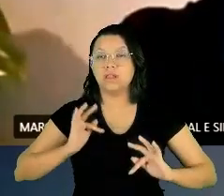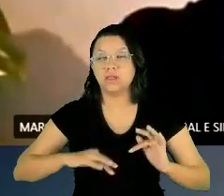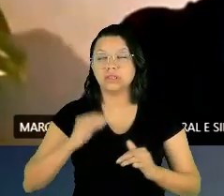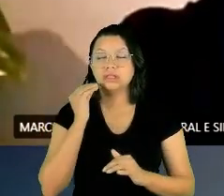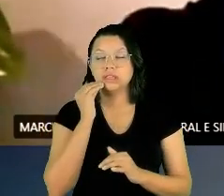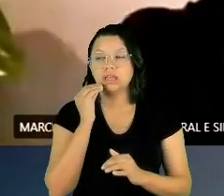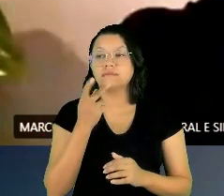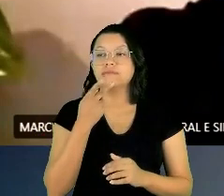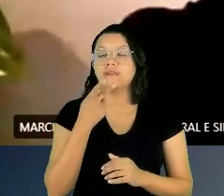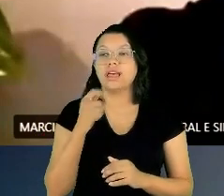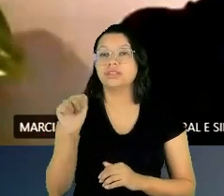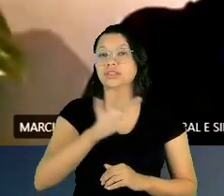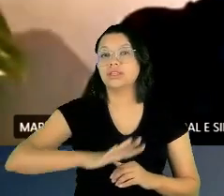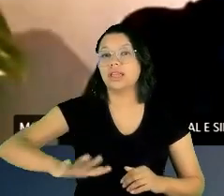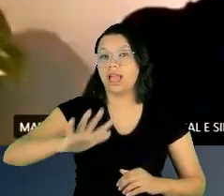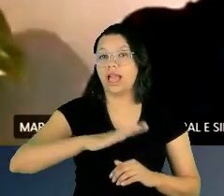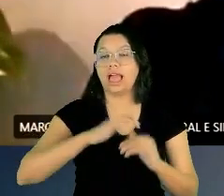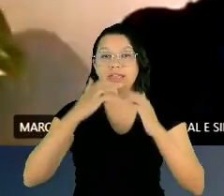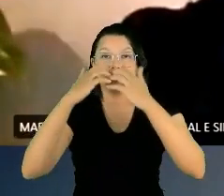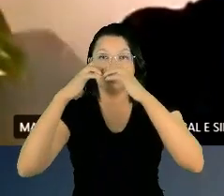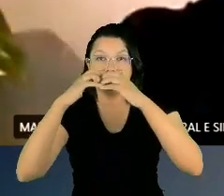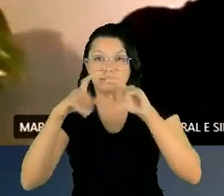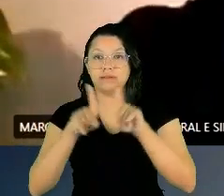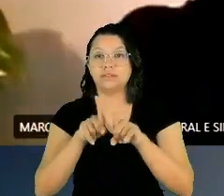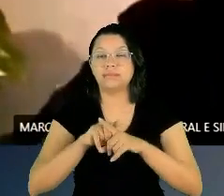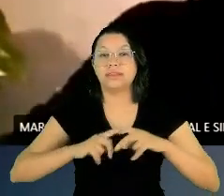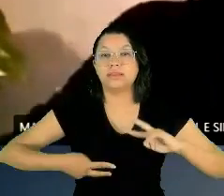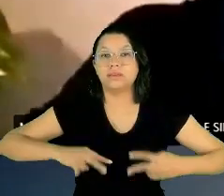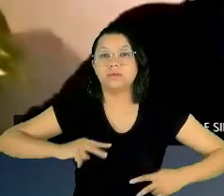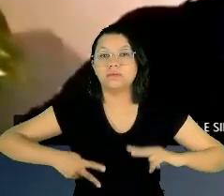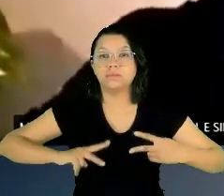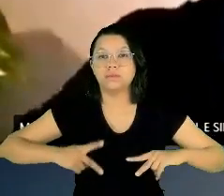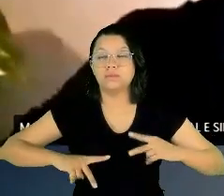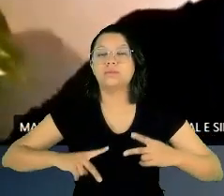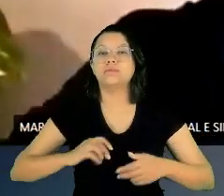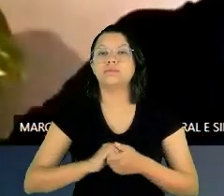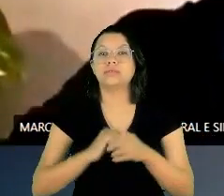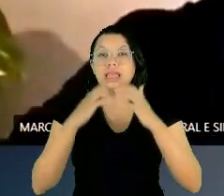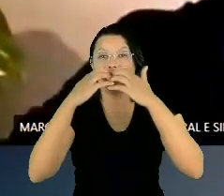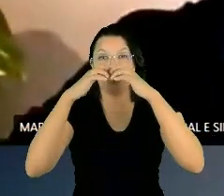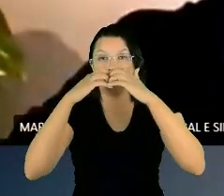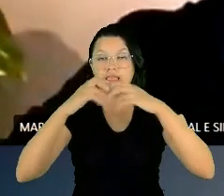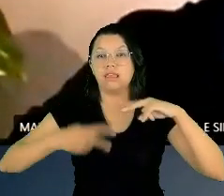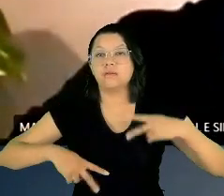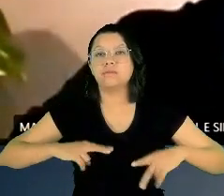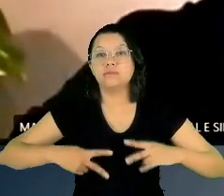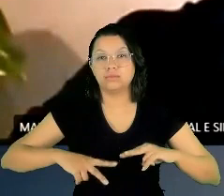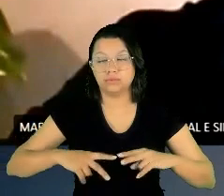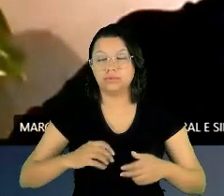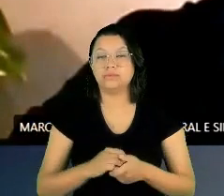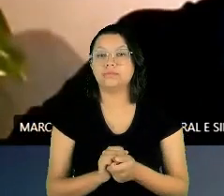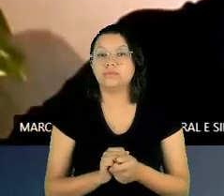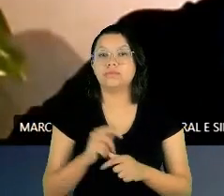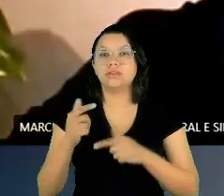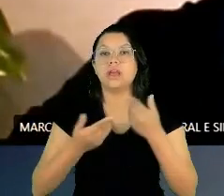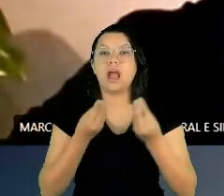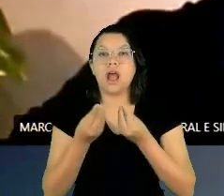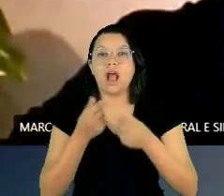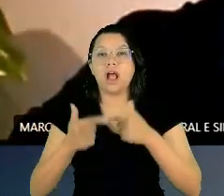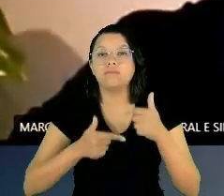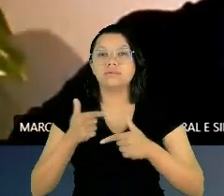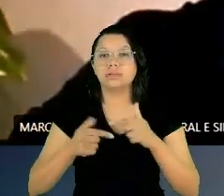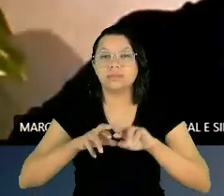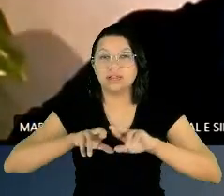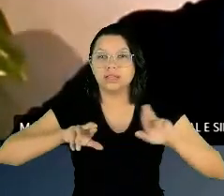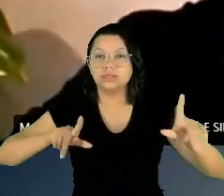vou falar de áreas cerebrais, mas também vou falar de hormônios e neurohormônios e ações desses